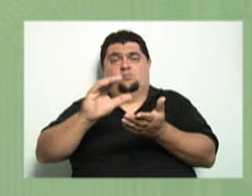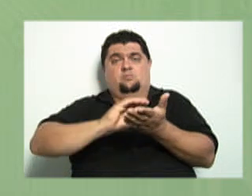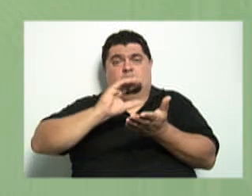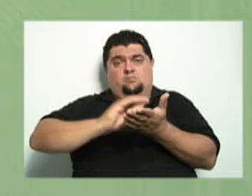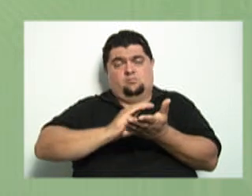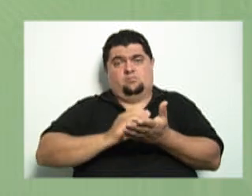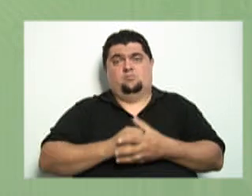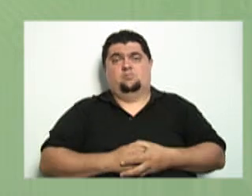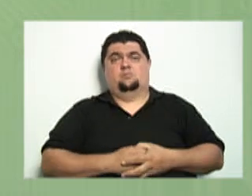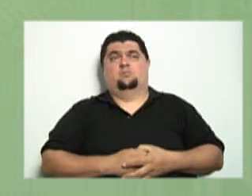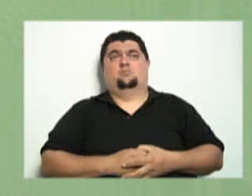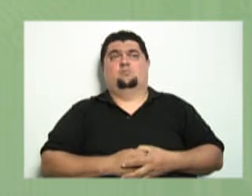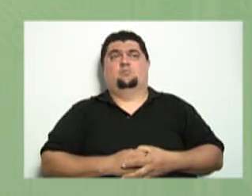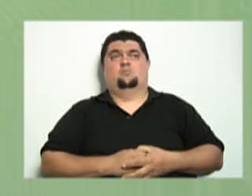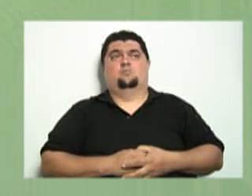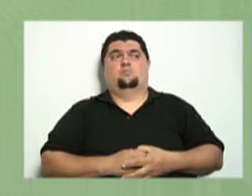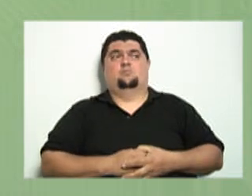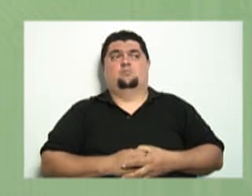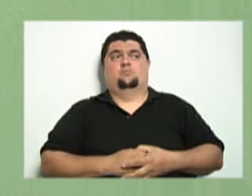viável.